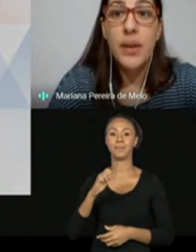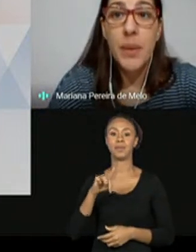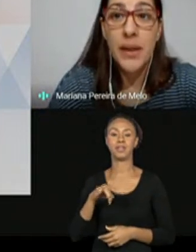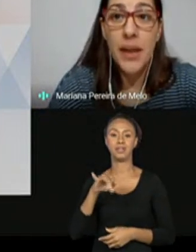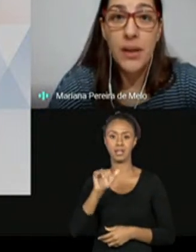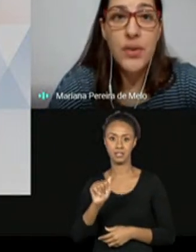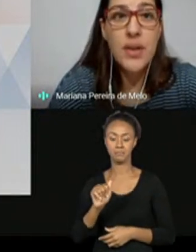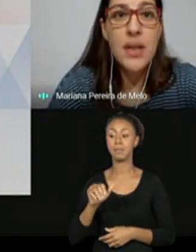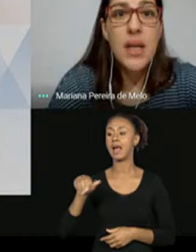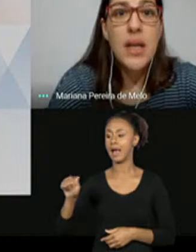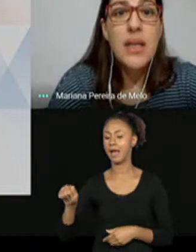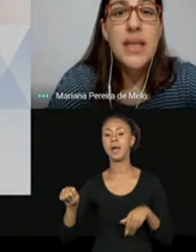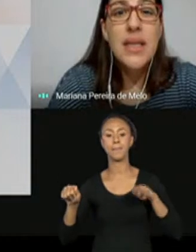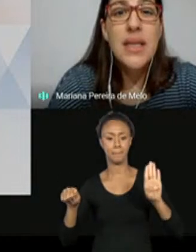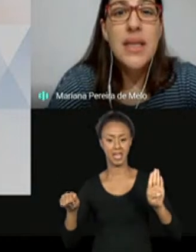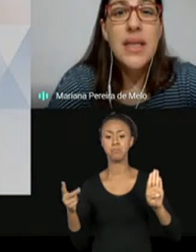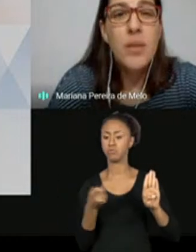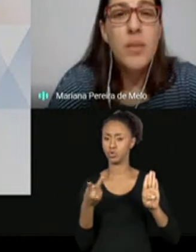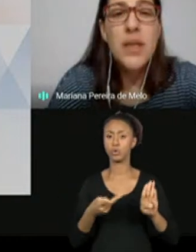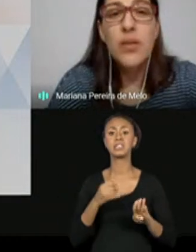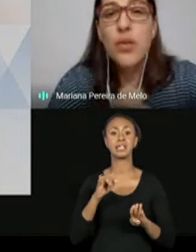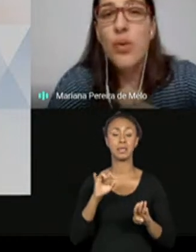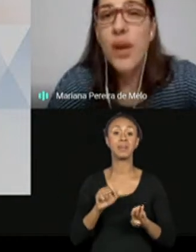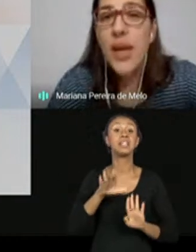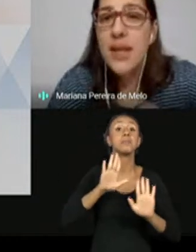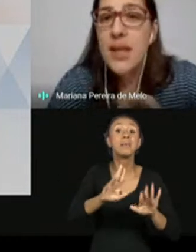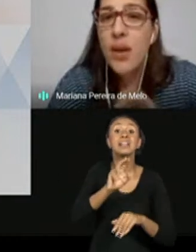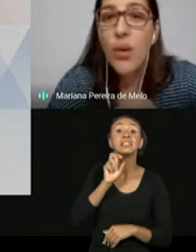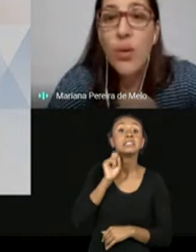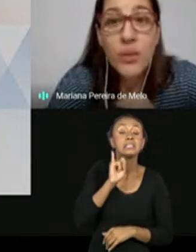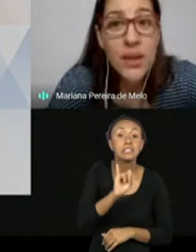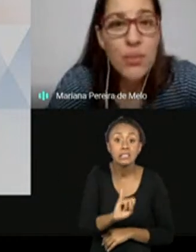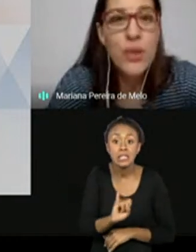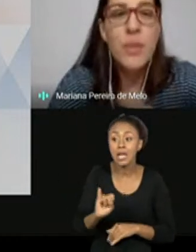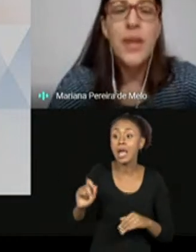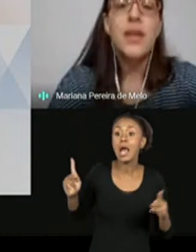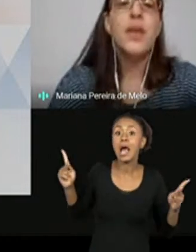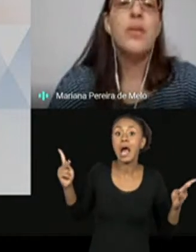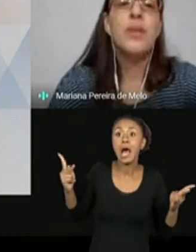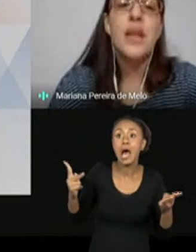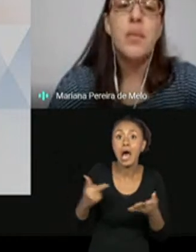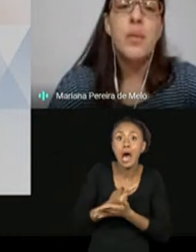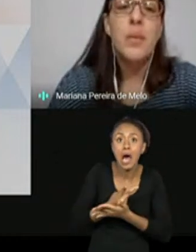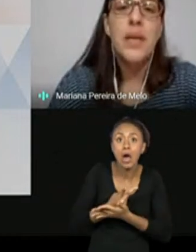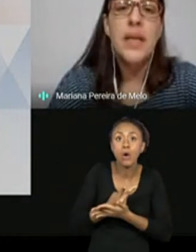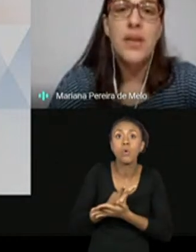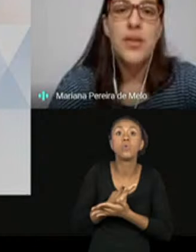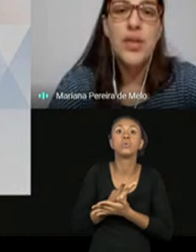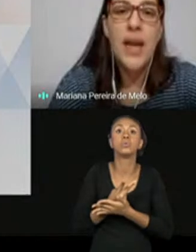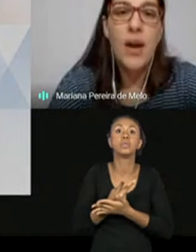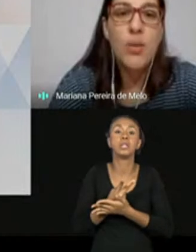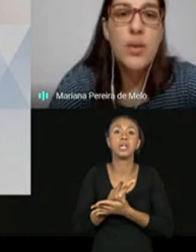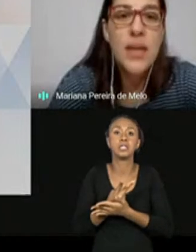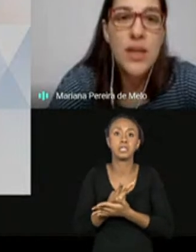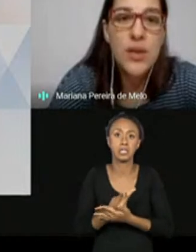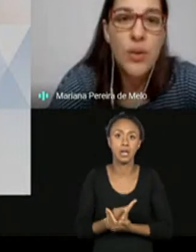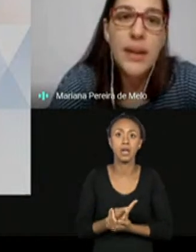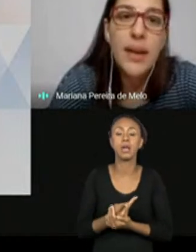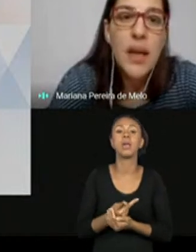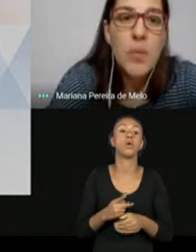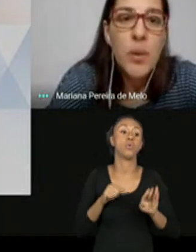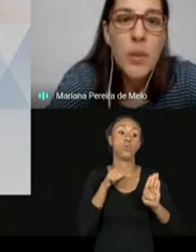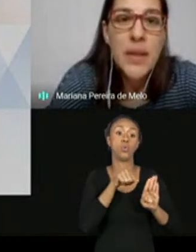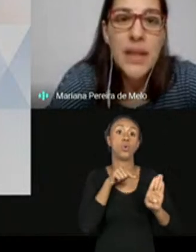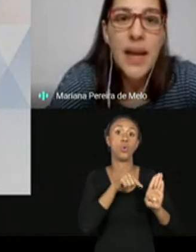são independentes se a informação de ocorrência ou não de B não altera a probabilidade de A. Ou seja,